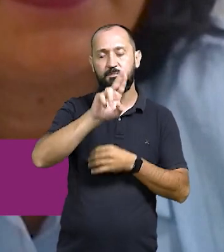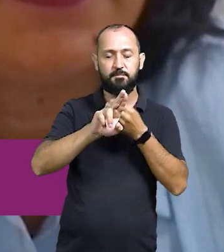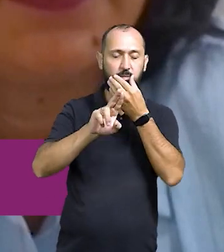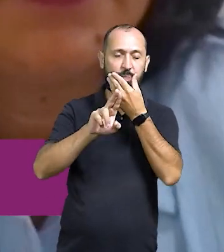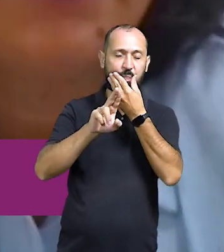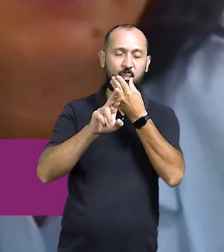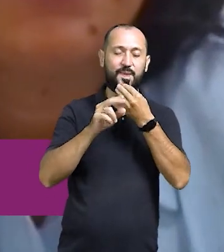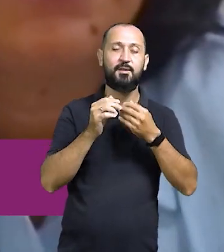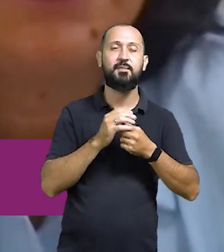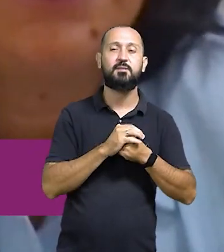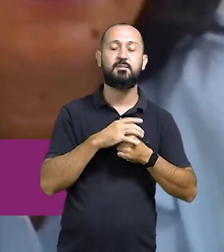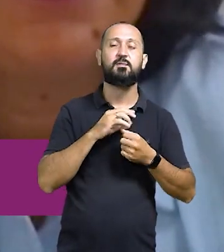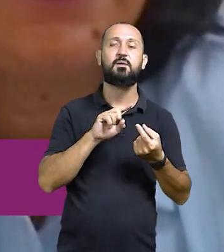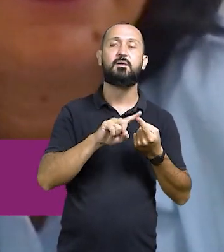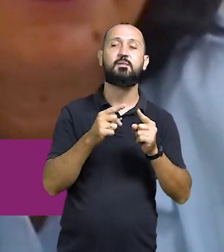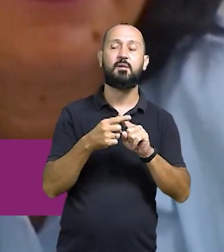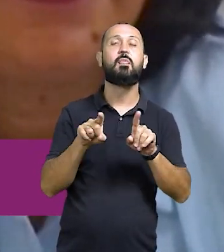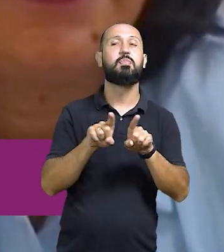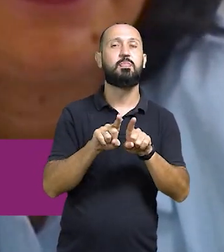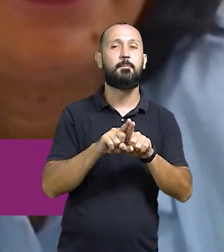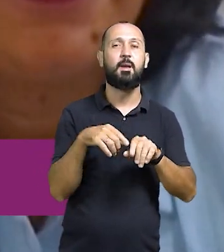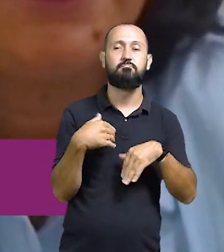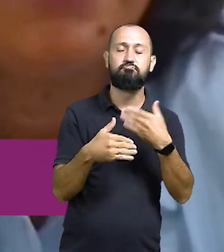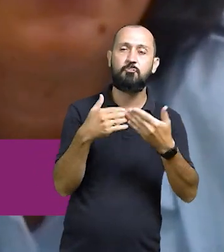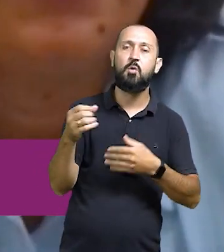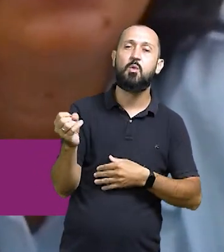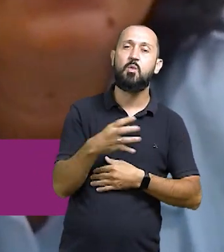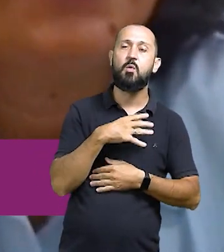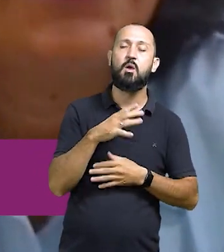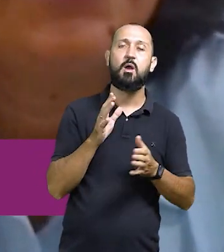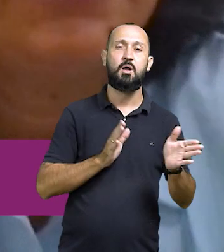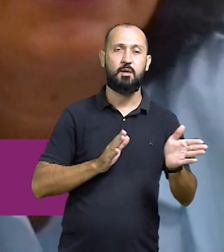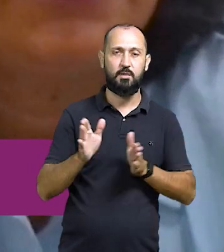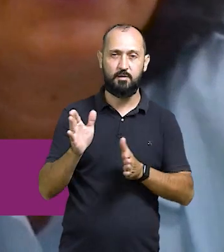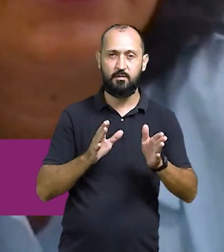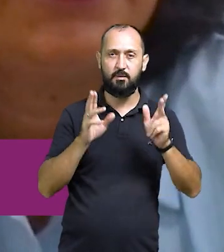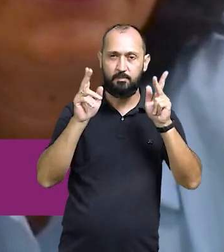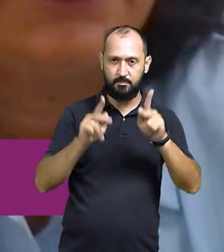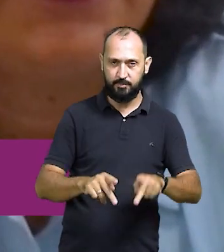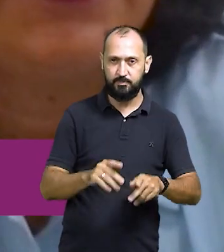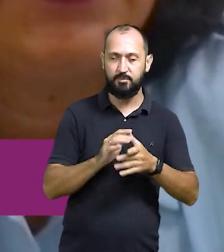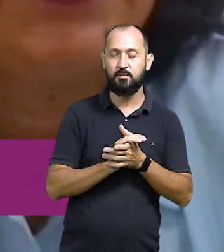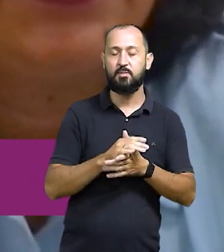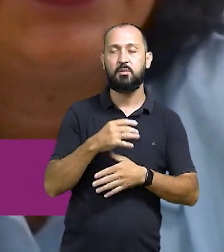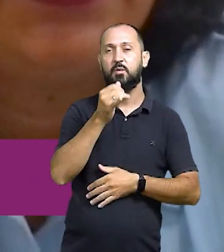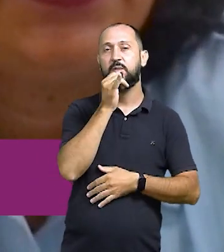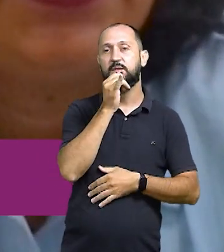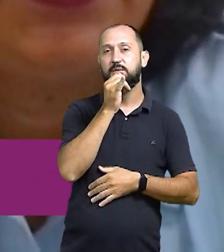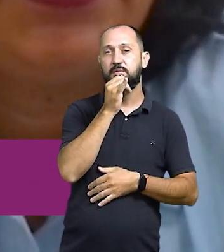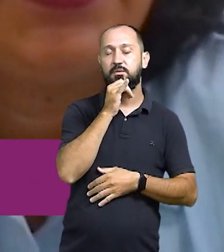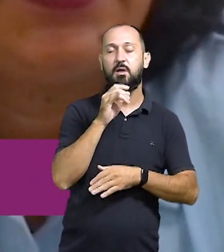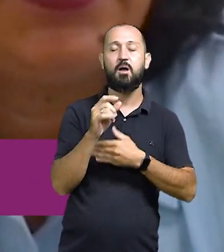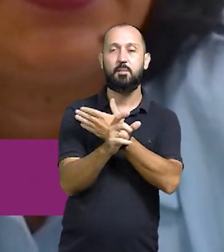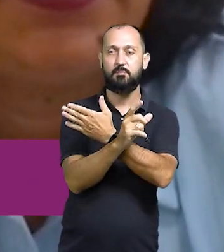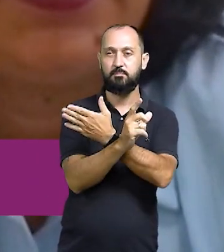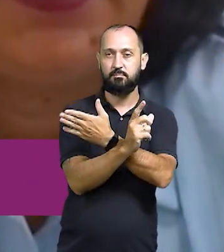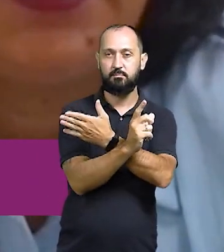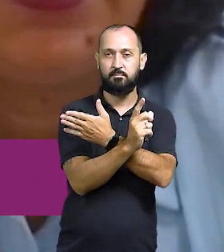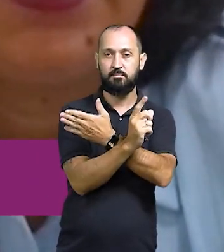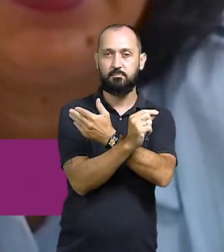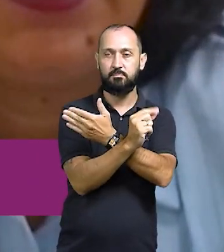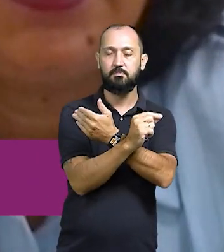Bombeiros, 180, né, que é a Central de Atendimento à Mulher em Situação de Violência. Então, foi um recurso digital, inovador